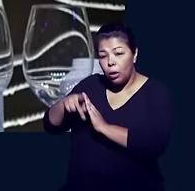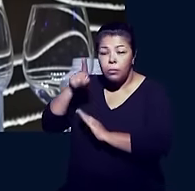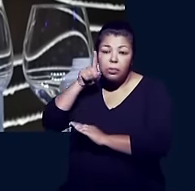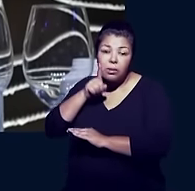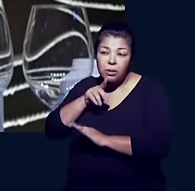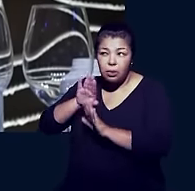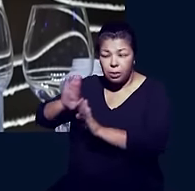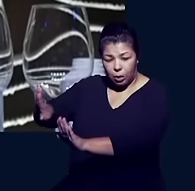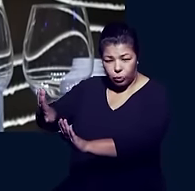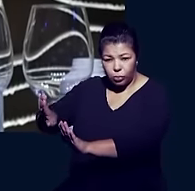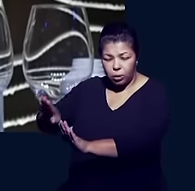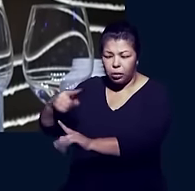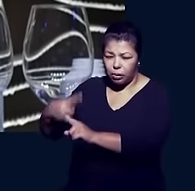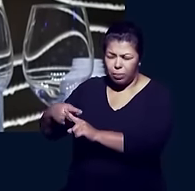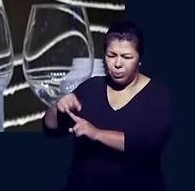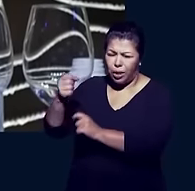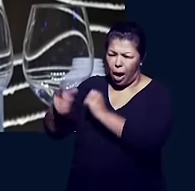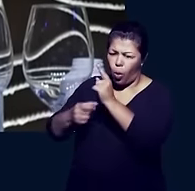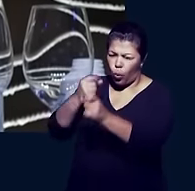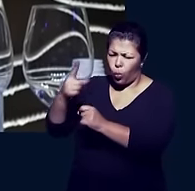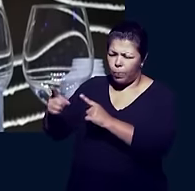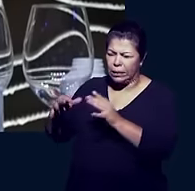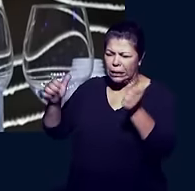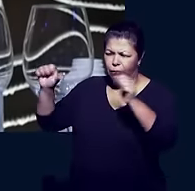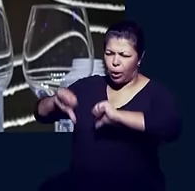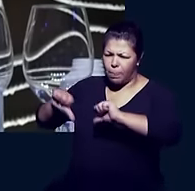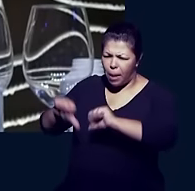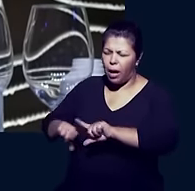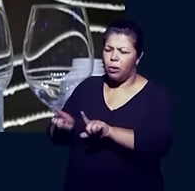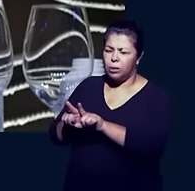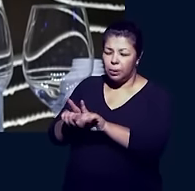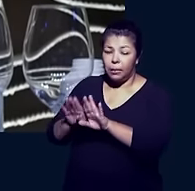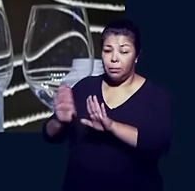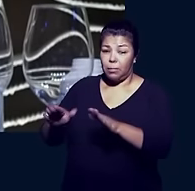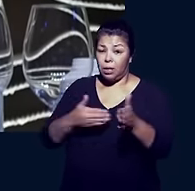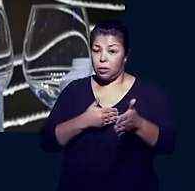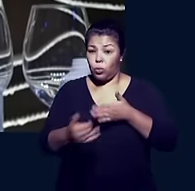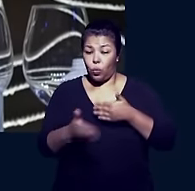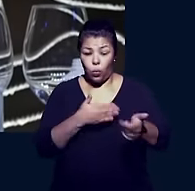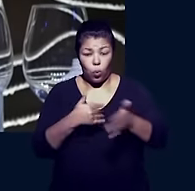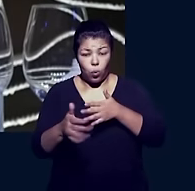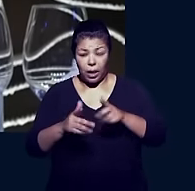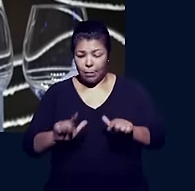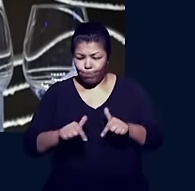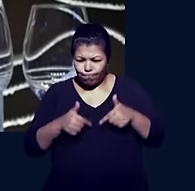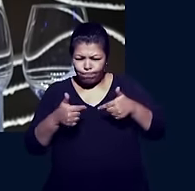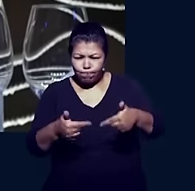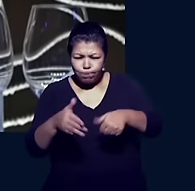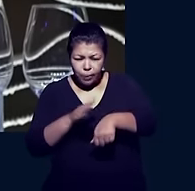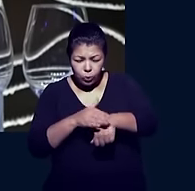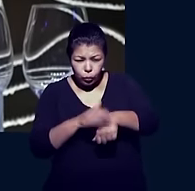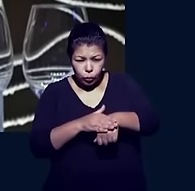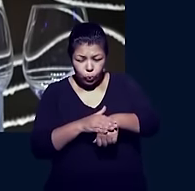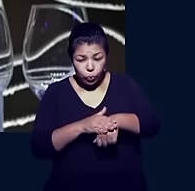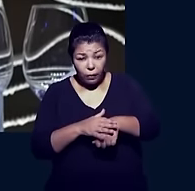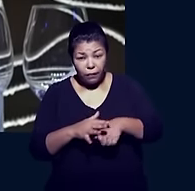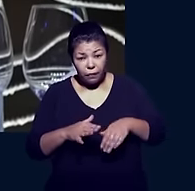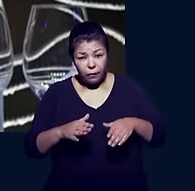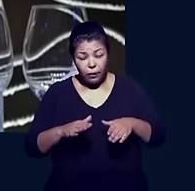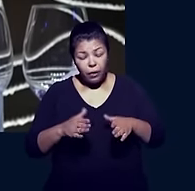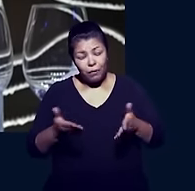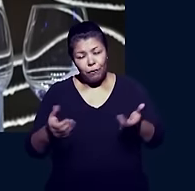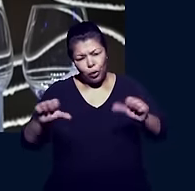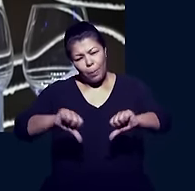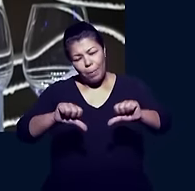foi a O ibov que foi mal não foi o as ntnb foram mal qualquer qualquer e todo ativo Global foi mal nos últimos TR anos já tio com